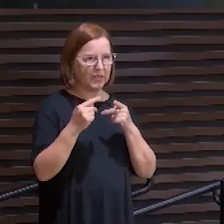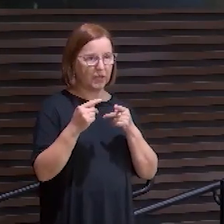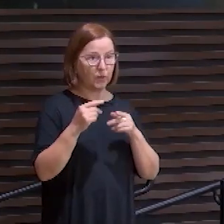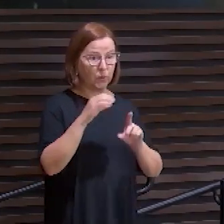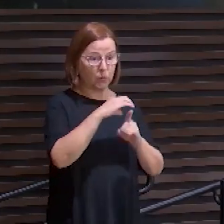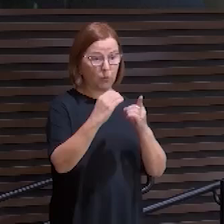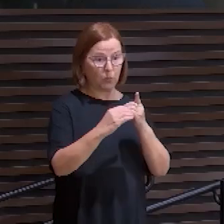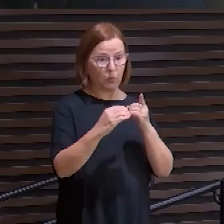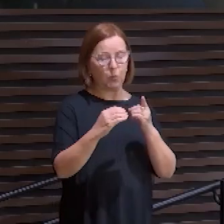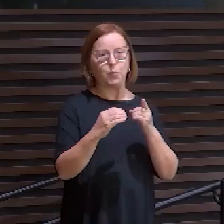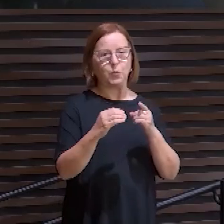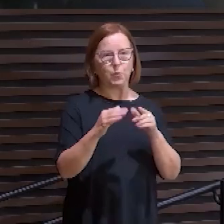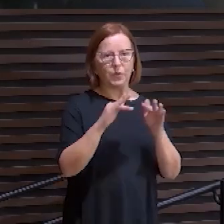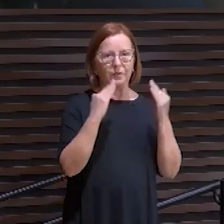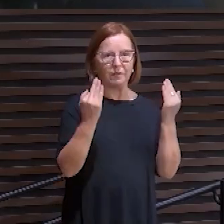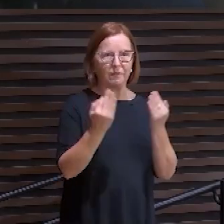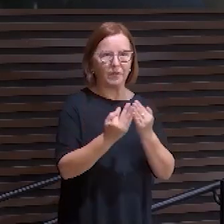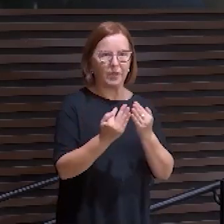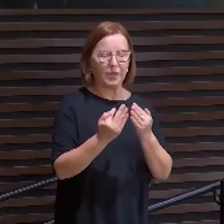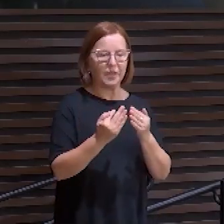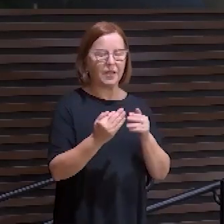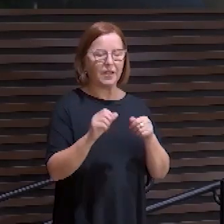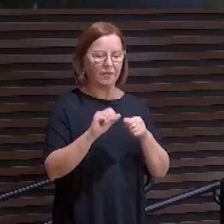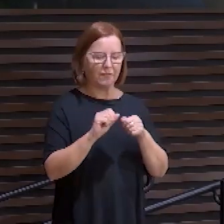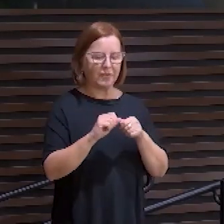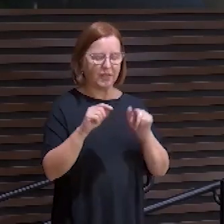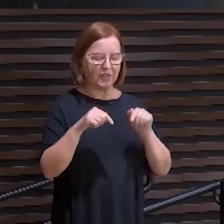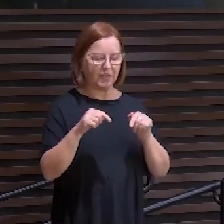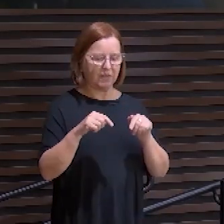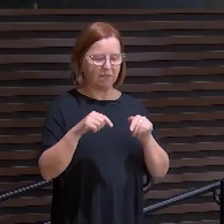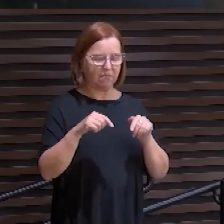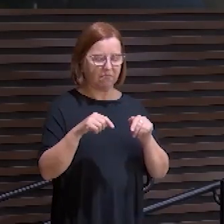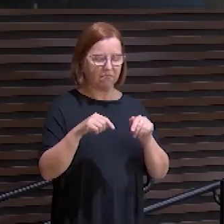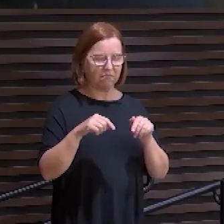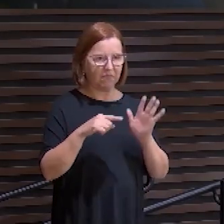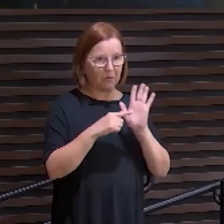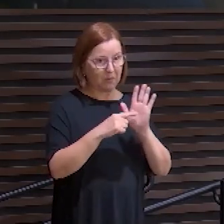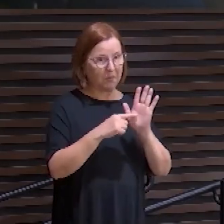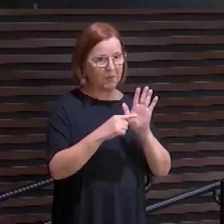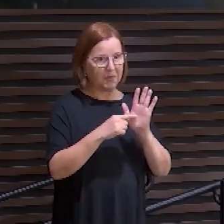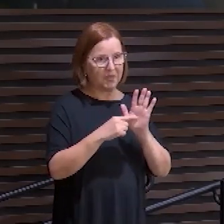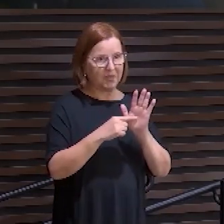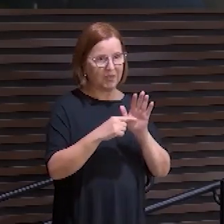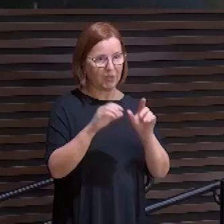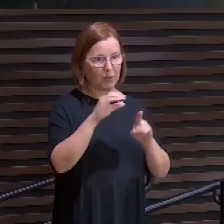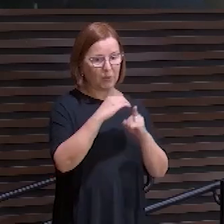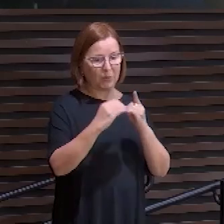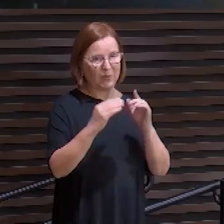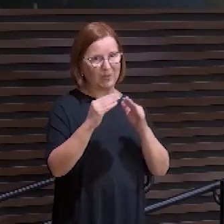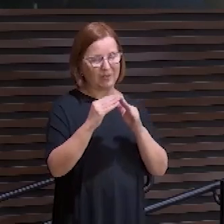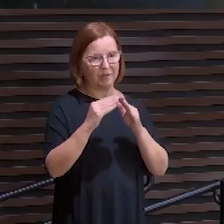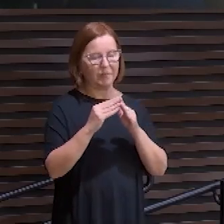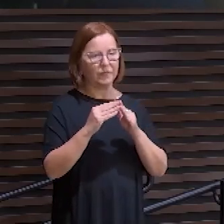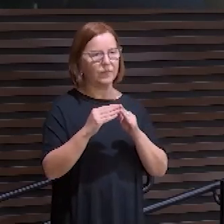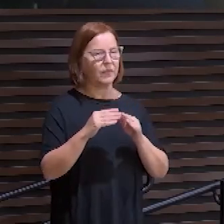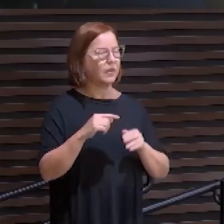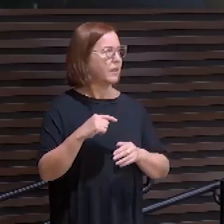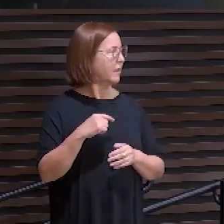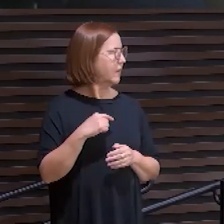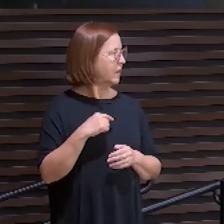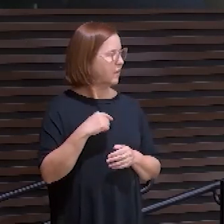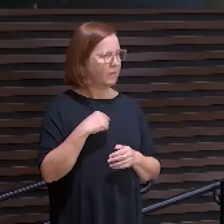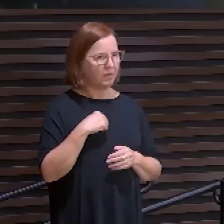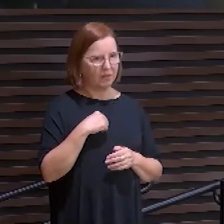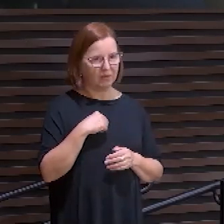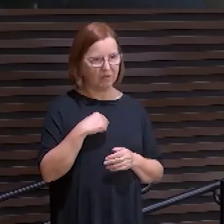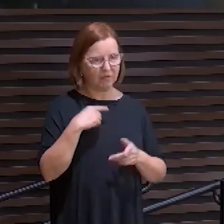doméstico, foi feito aqui uma apresentação do culto doméstico. Eu disse, o